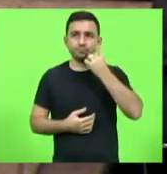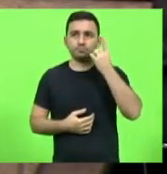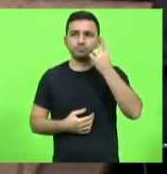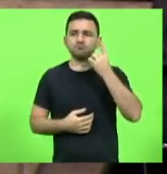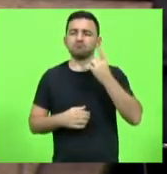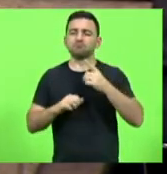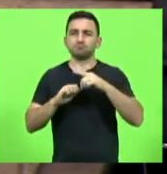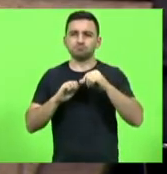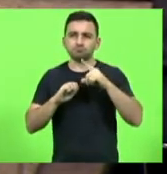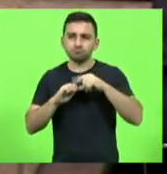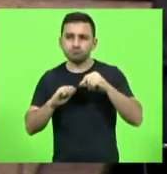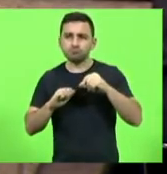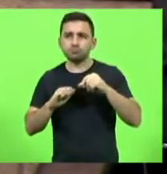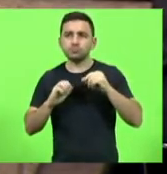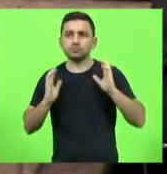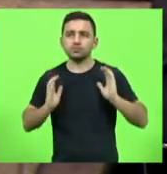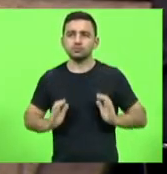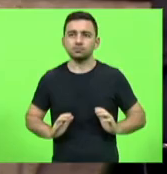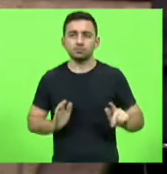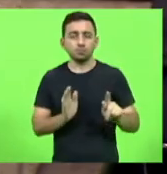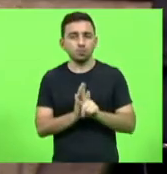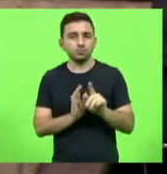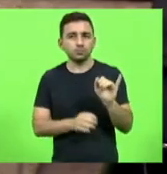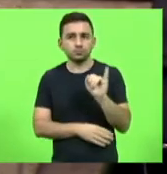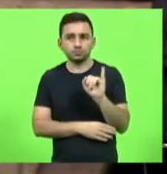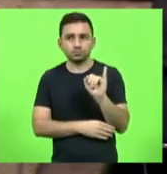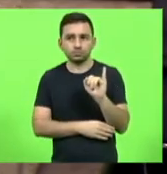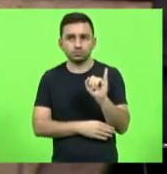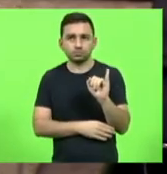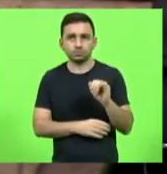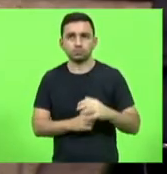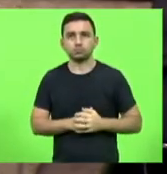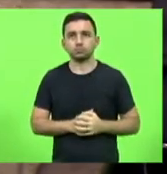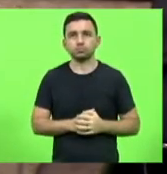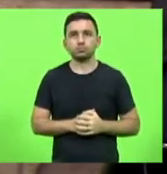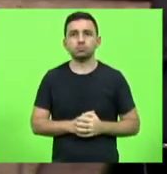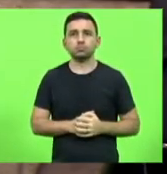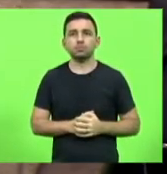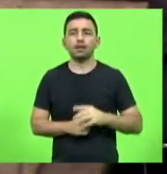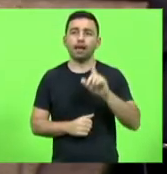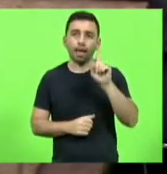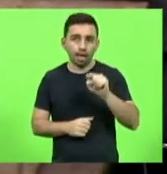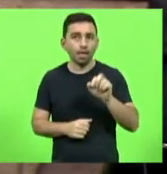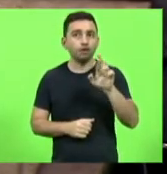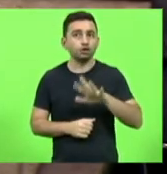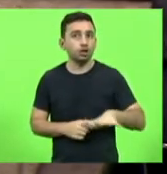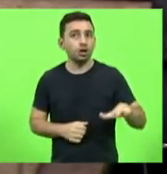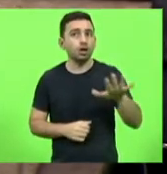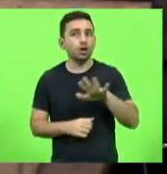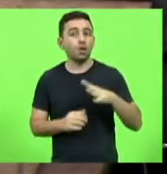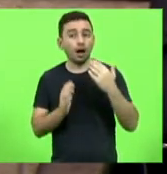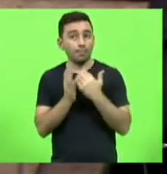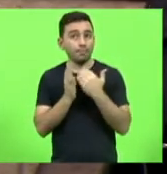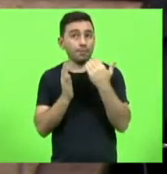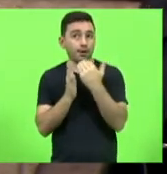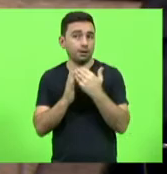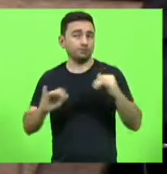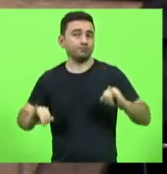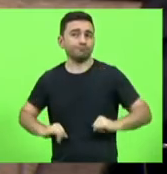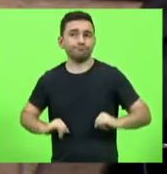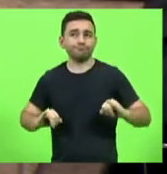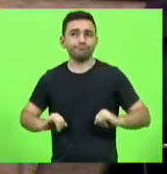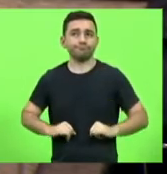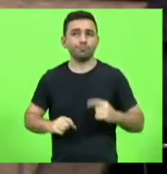empreendedor e cidadão do Vale do Itajaí, do Alto Vale do Itajaí, que é uma das regiões que mais sofrem, porque está